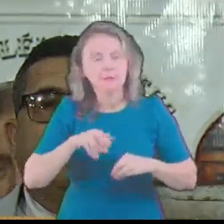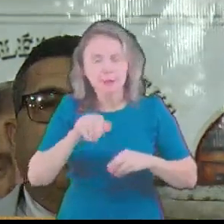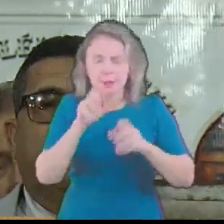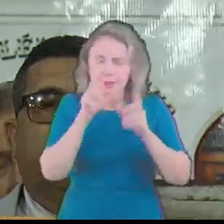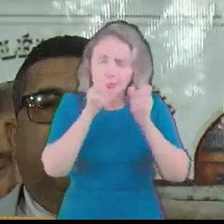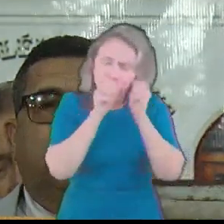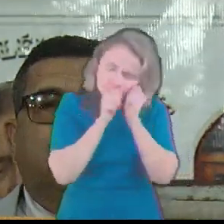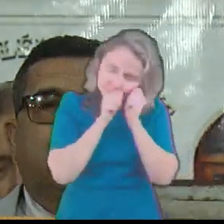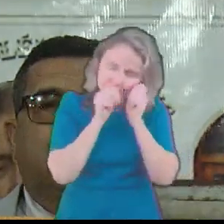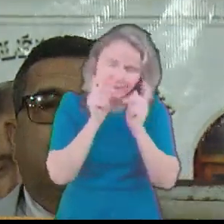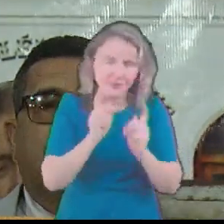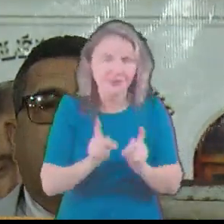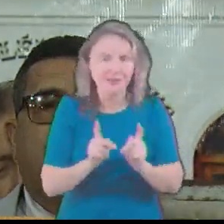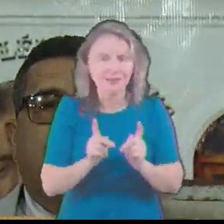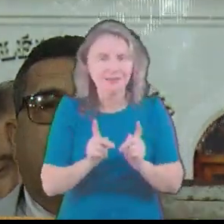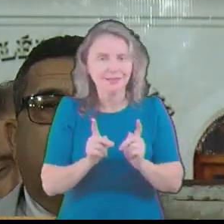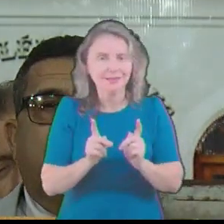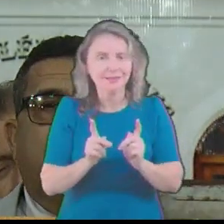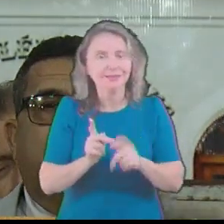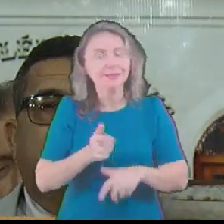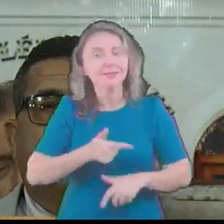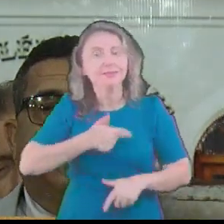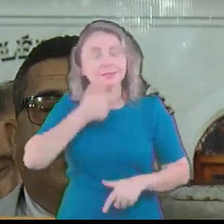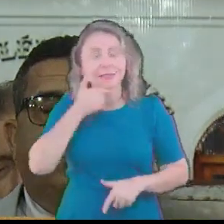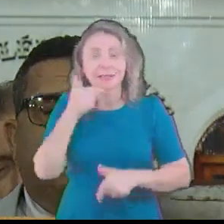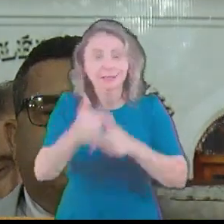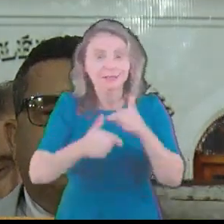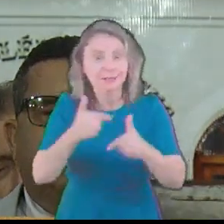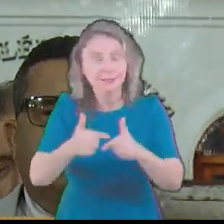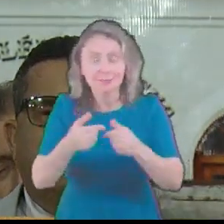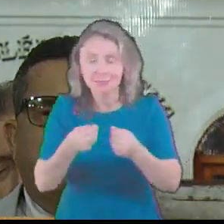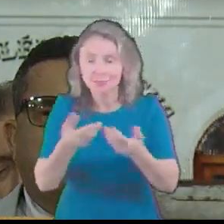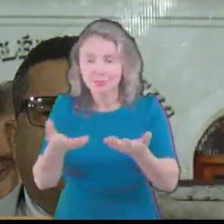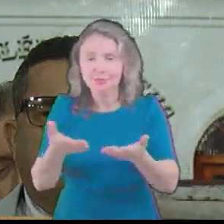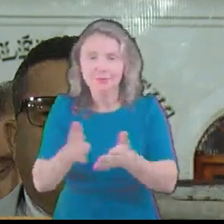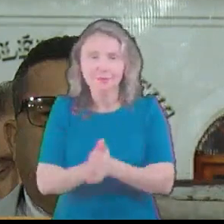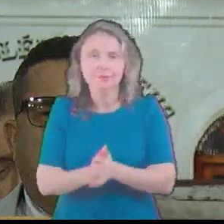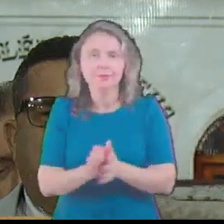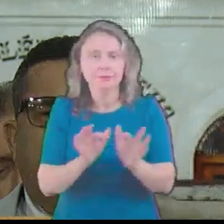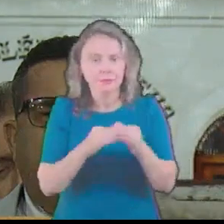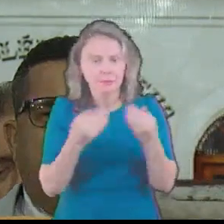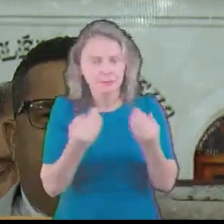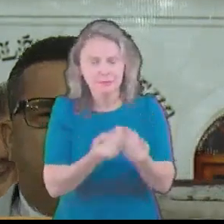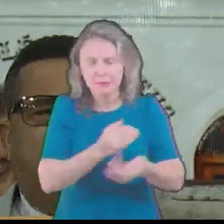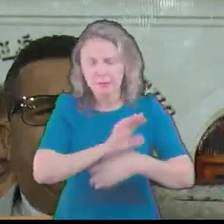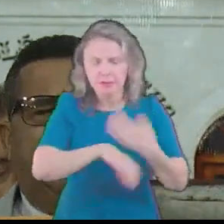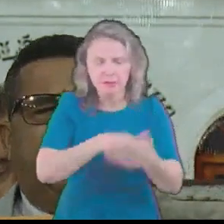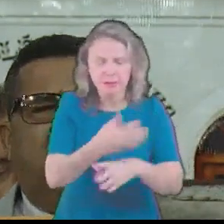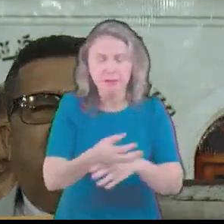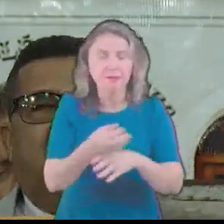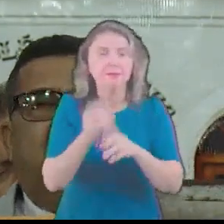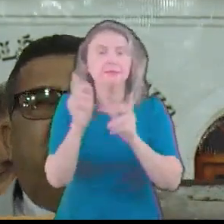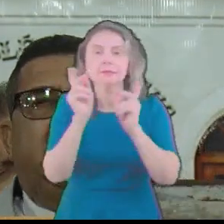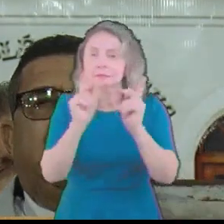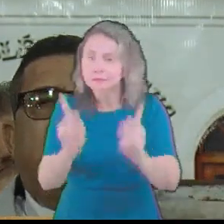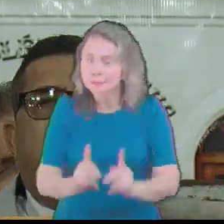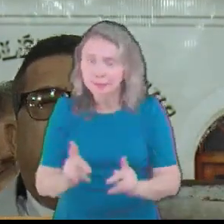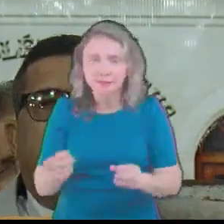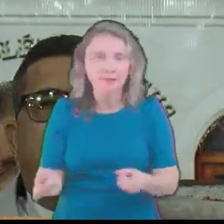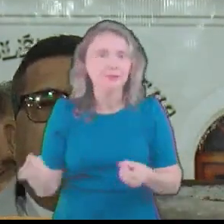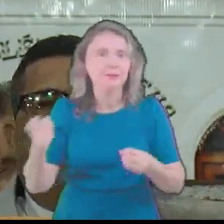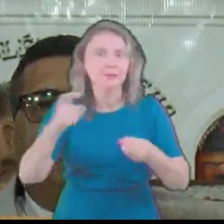noite, lares que estão tempestuosos, volte a paz em nome de Jesus